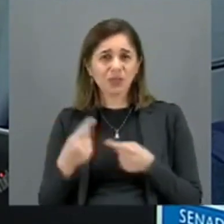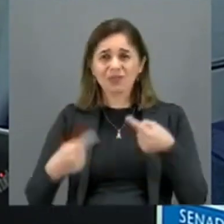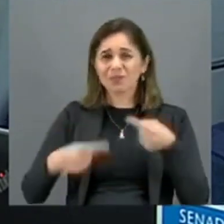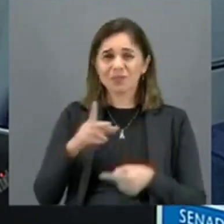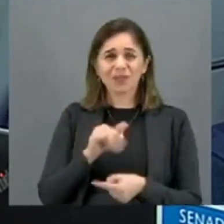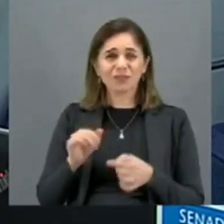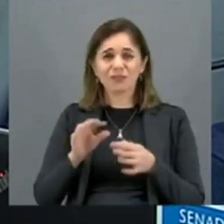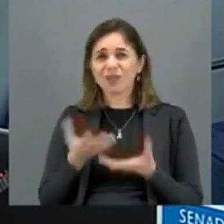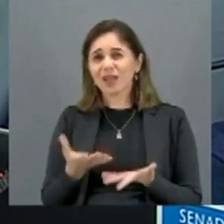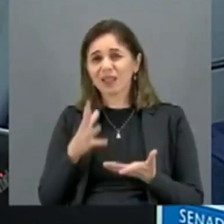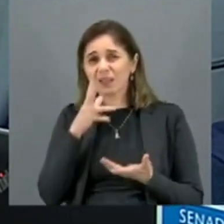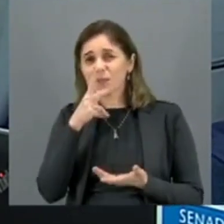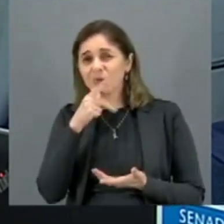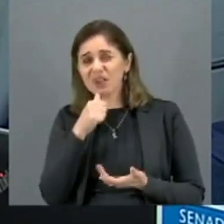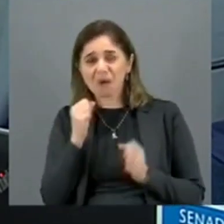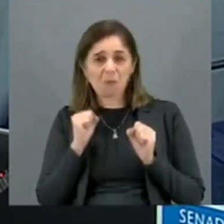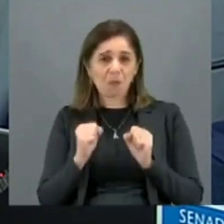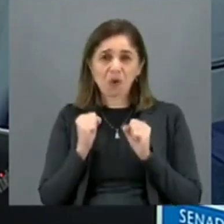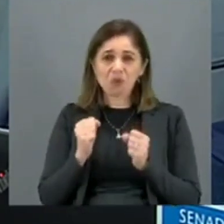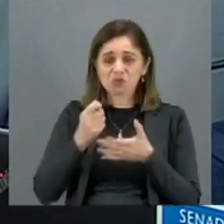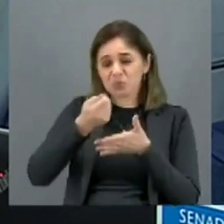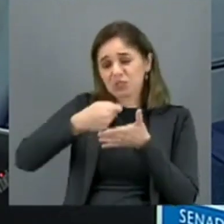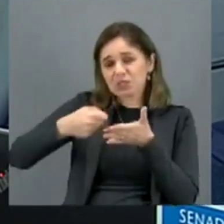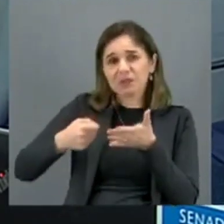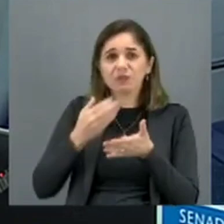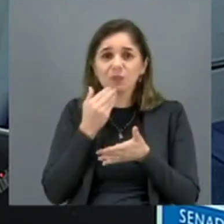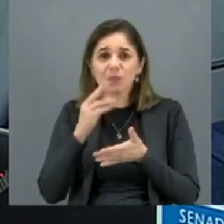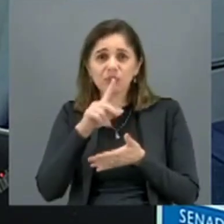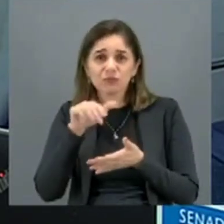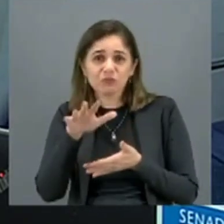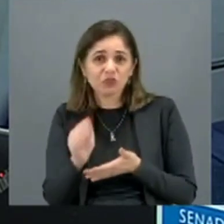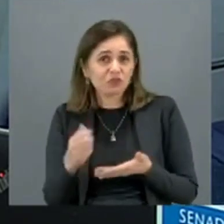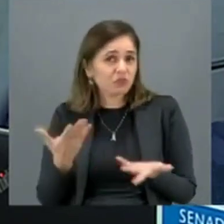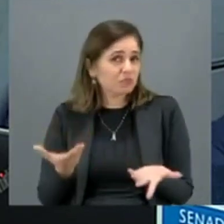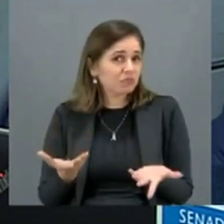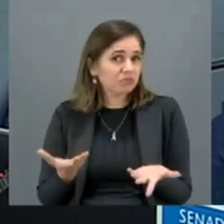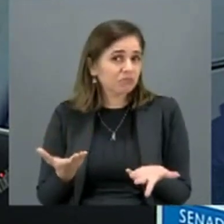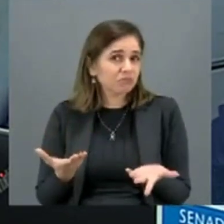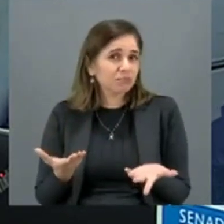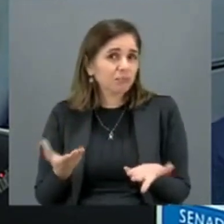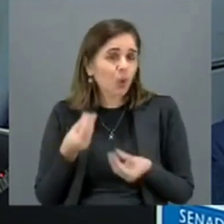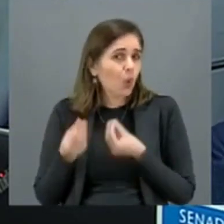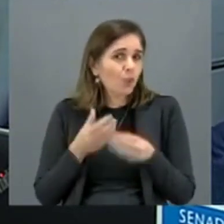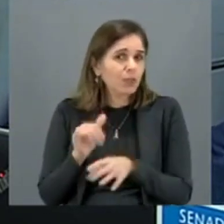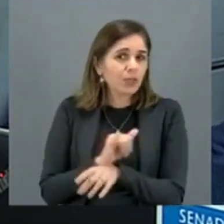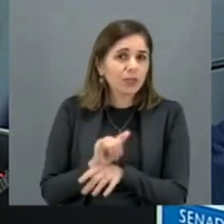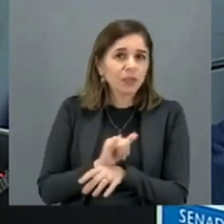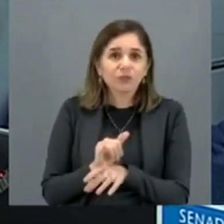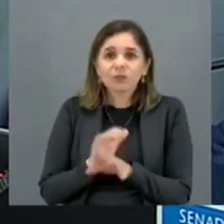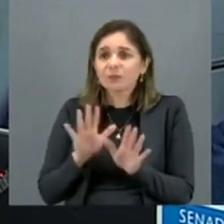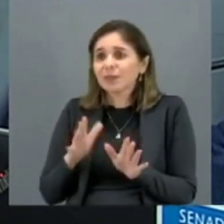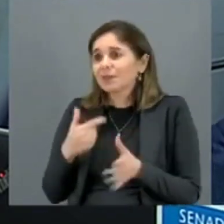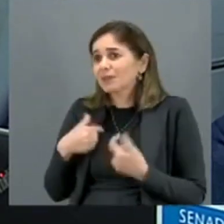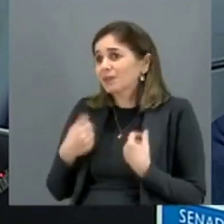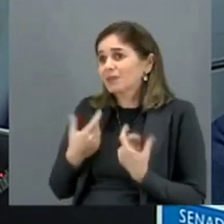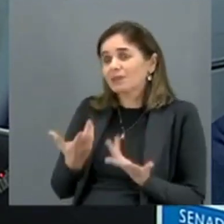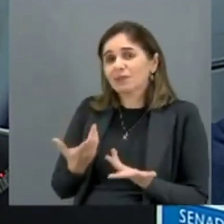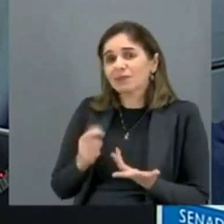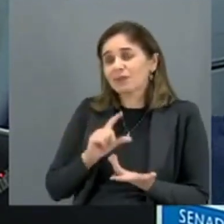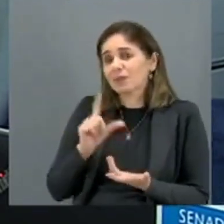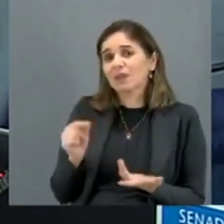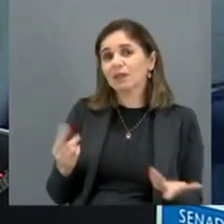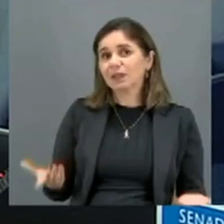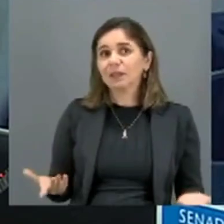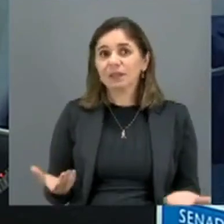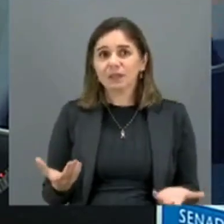escrever meu pedido de visto, posso antecipar, porque eu sou. Não, tu não vai nem ser lido, deixa eu Ah, perguntar para mas você. calma, pois é, mas deixa só, eu